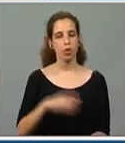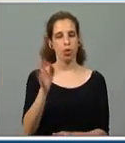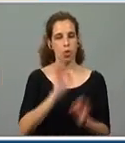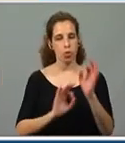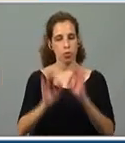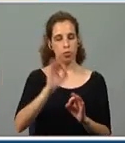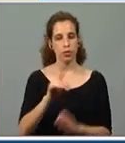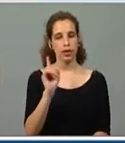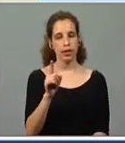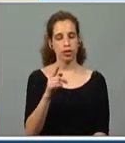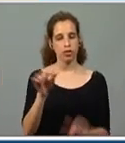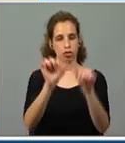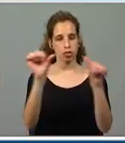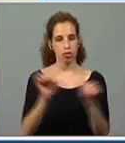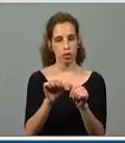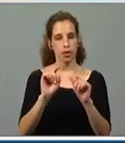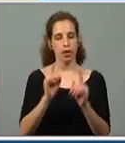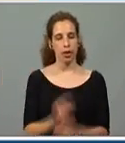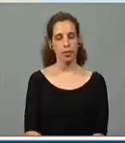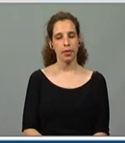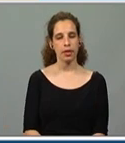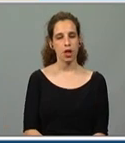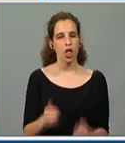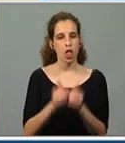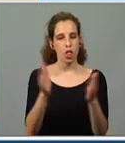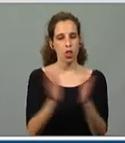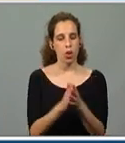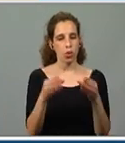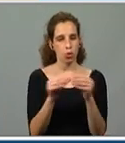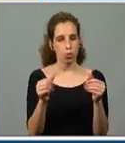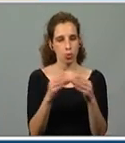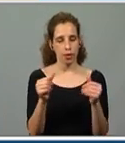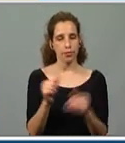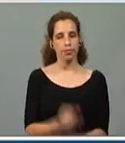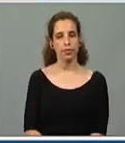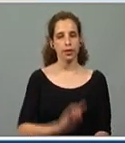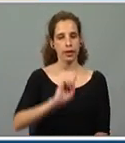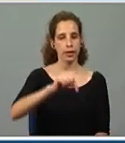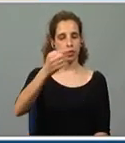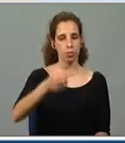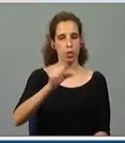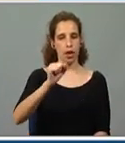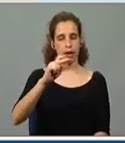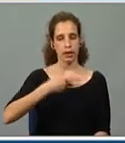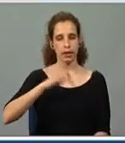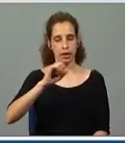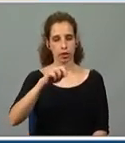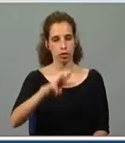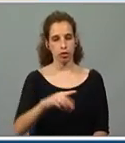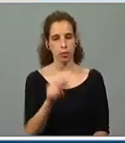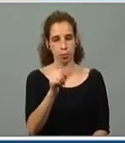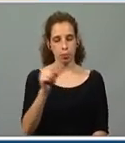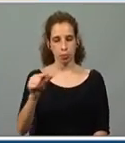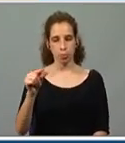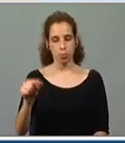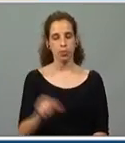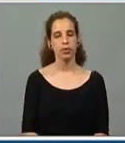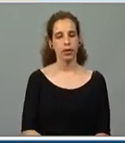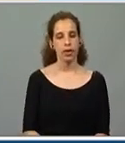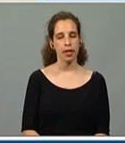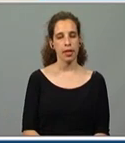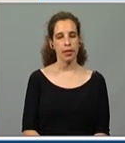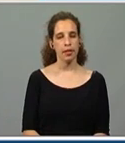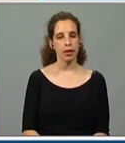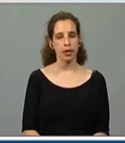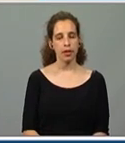sistema de gradagem, após a captação da água, retém todos estes materiais. Após a gradagem, pequenas partículas que conferem turvação à água